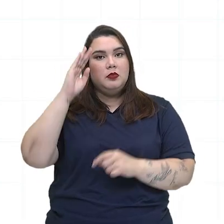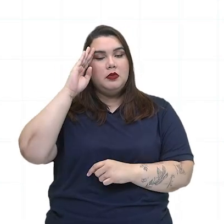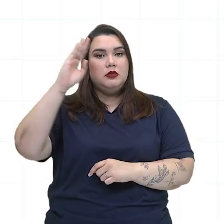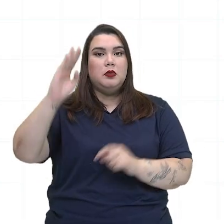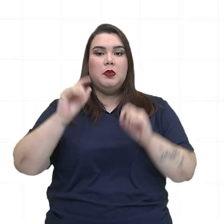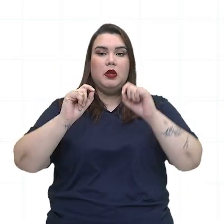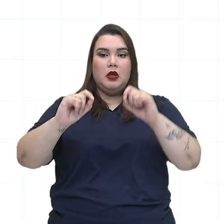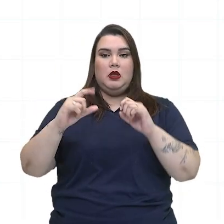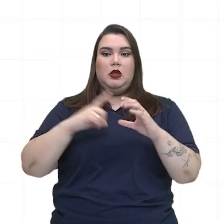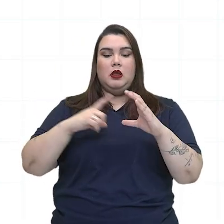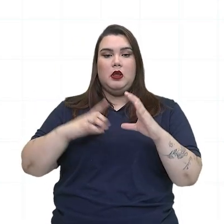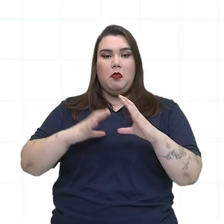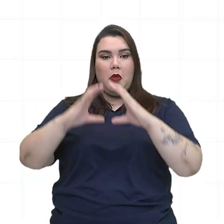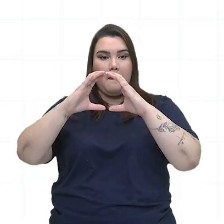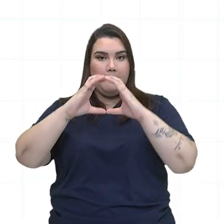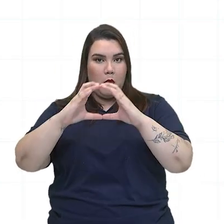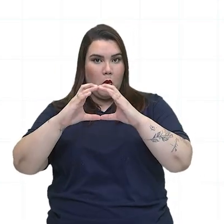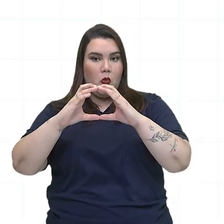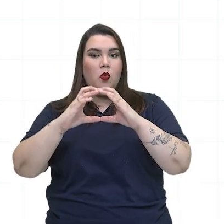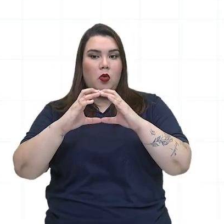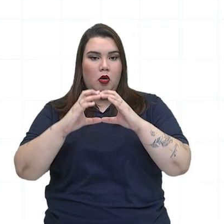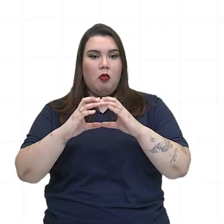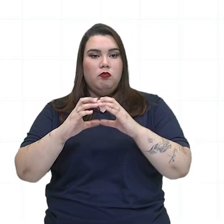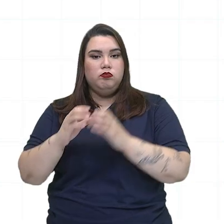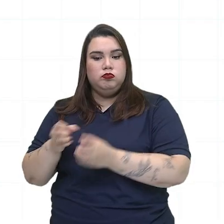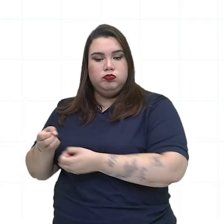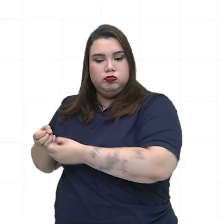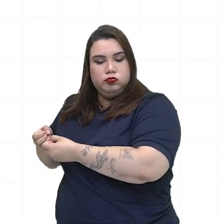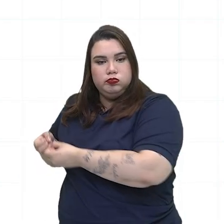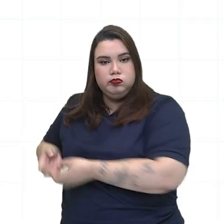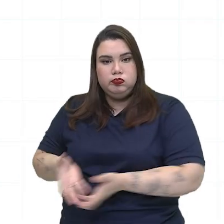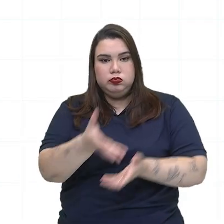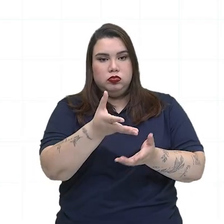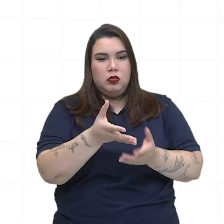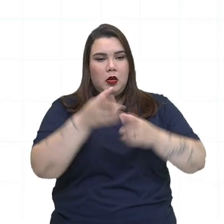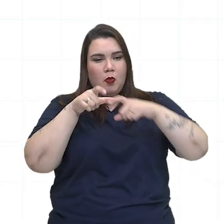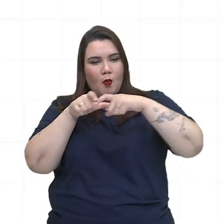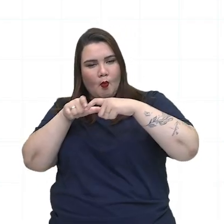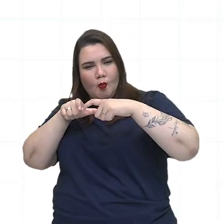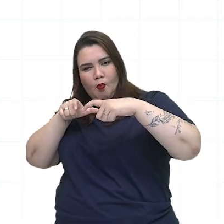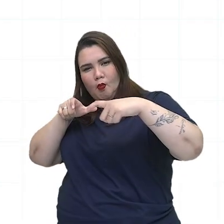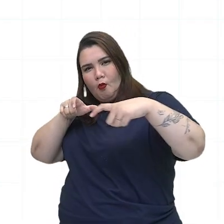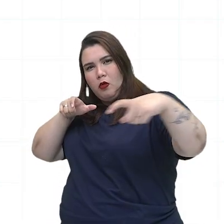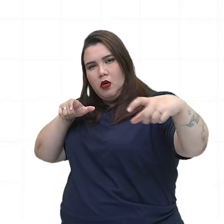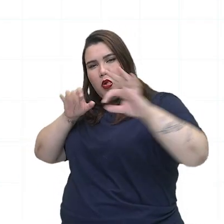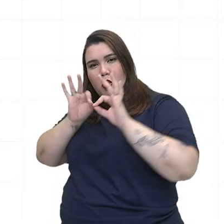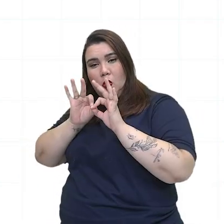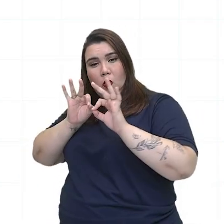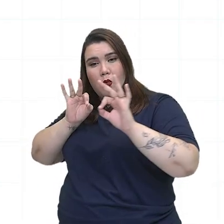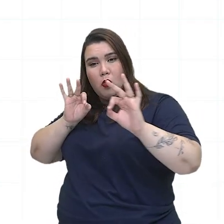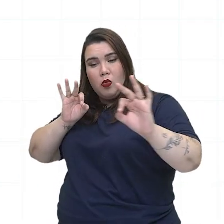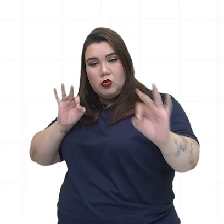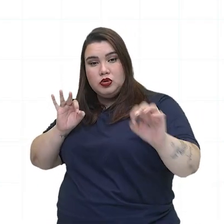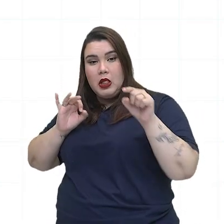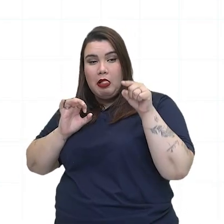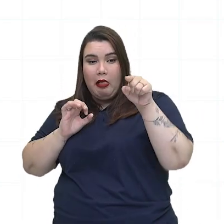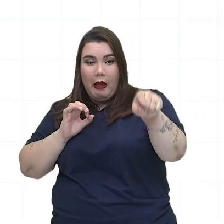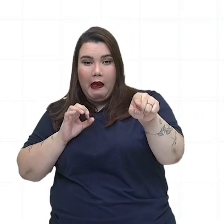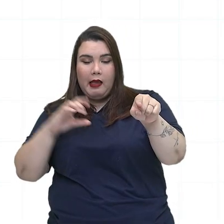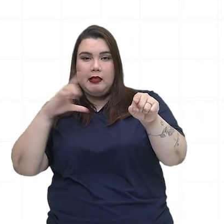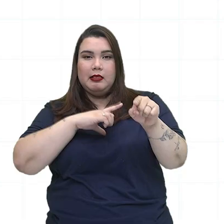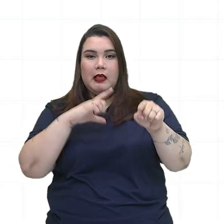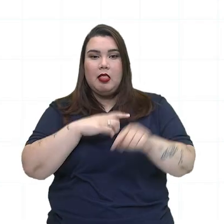uma bola de boliche em uma pista longa e estreita, cujo final apresenta 10